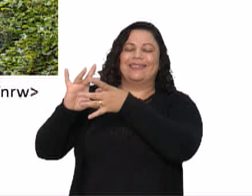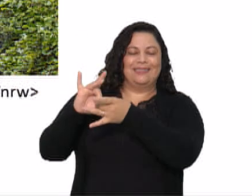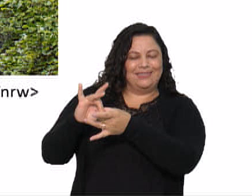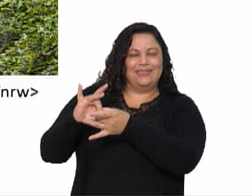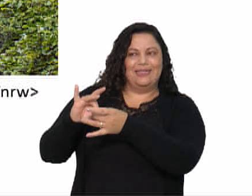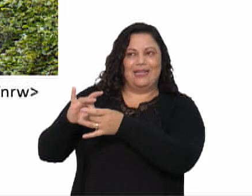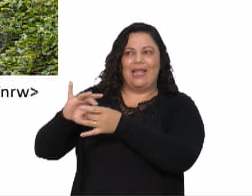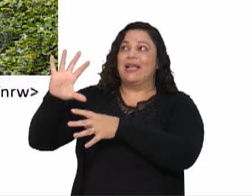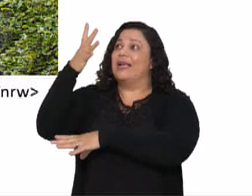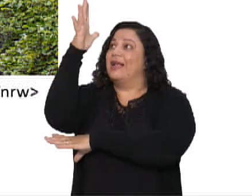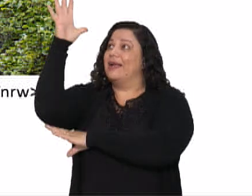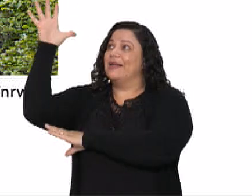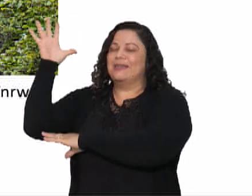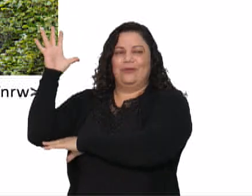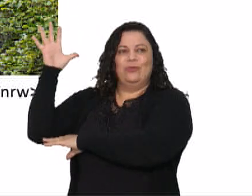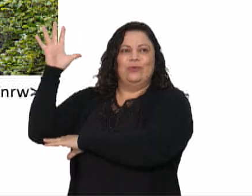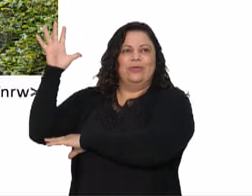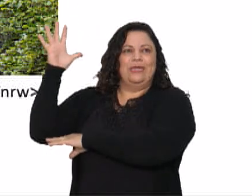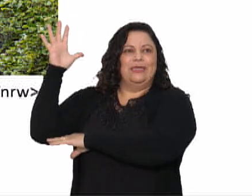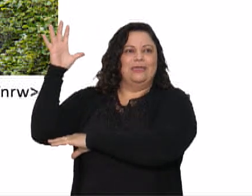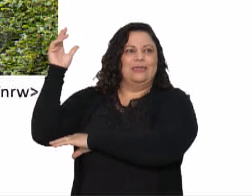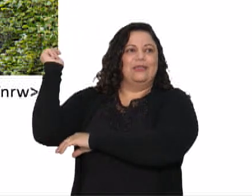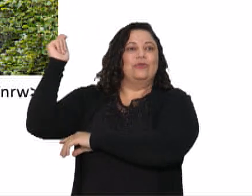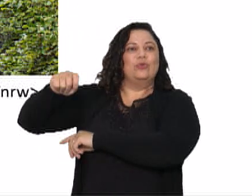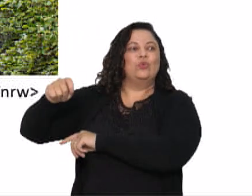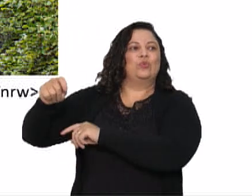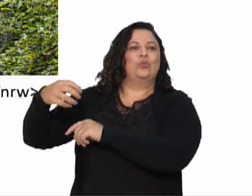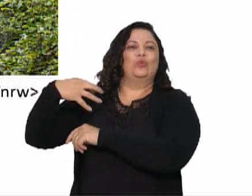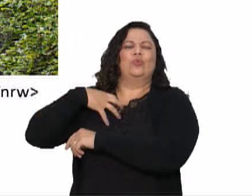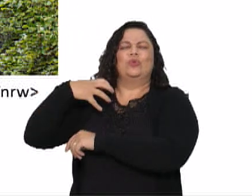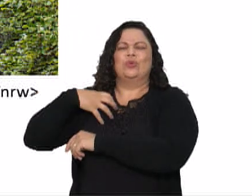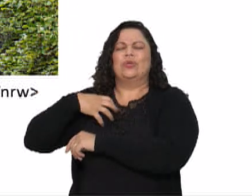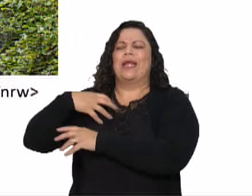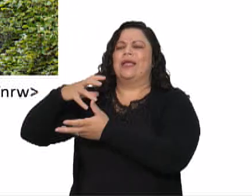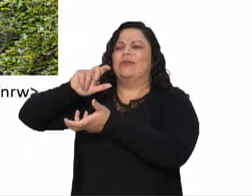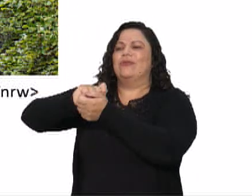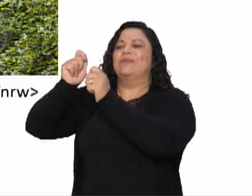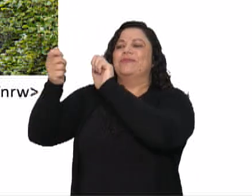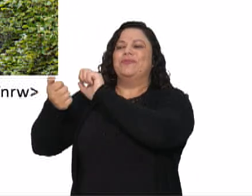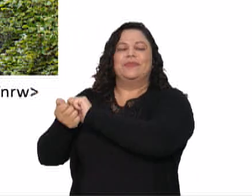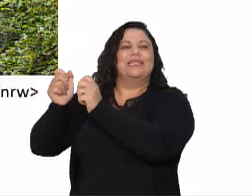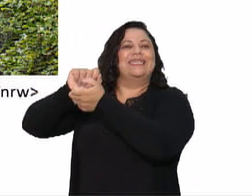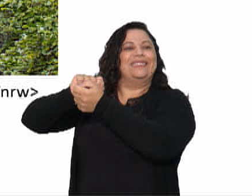à natureza, né? De forma que ela se encaixe